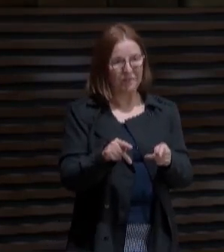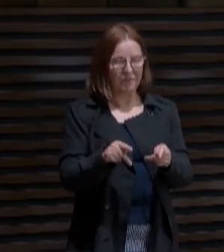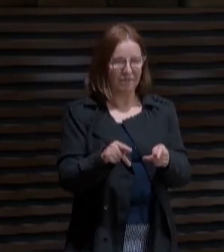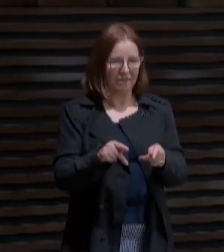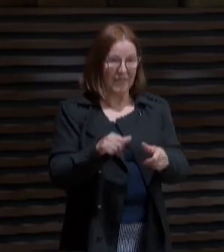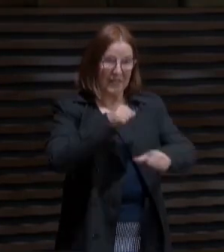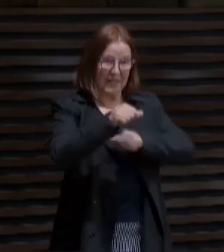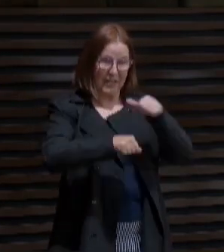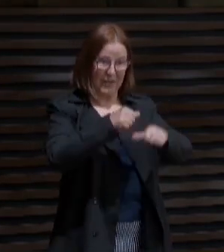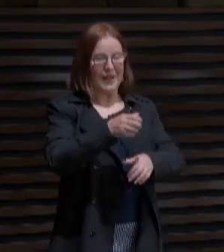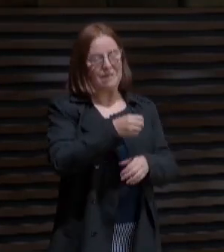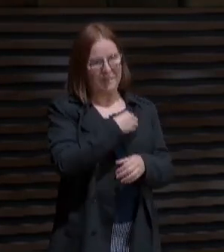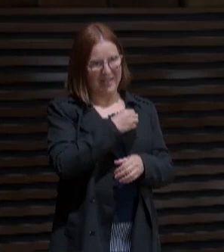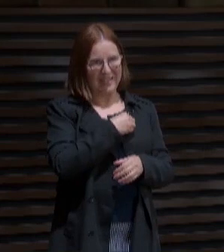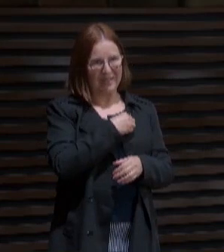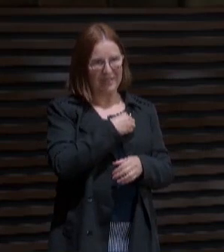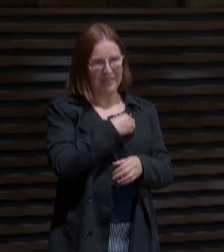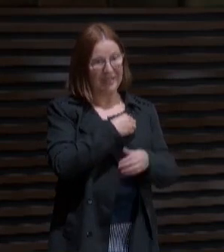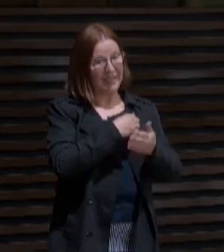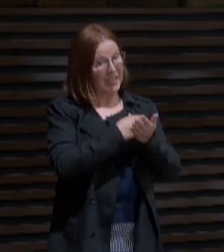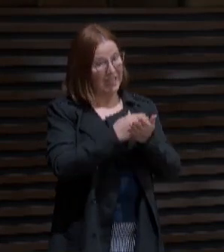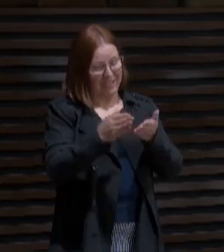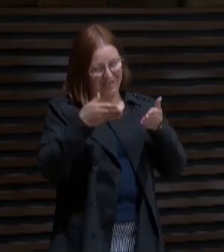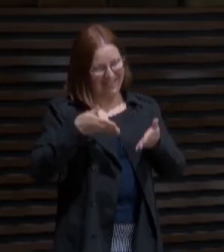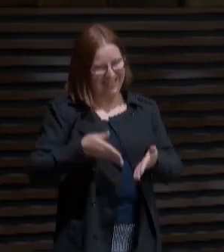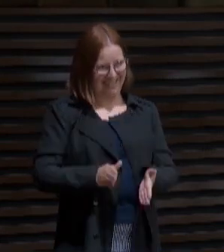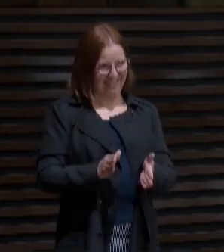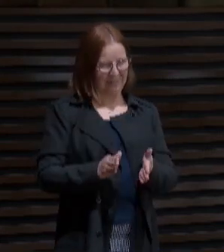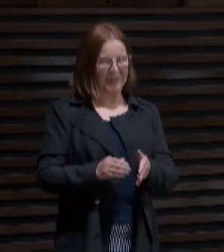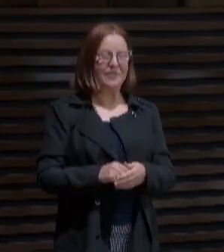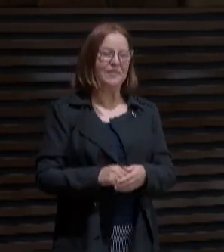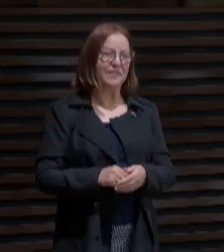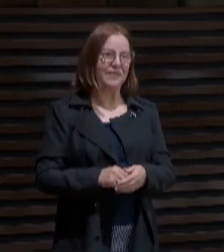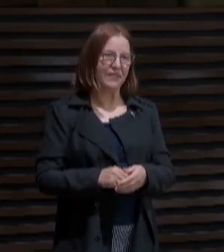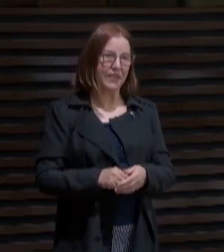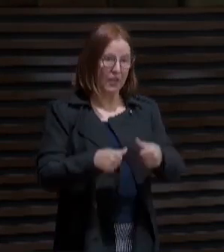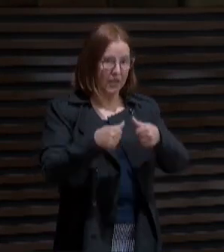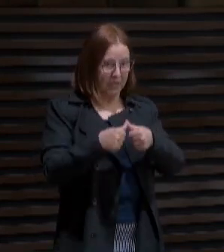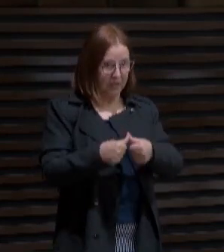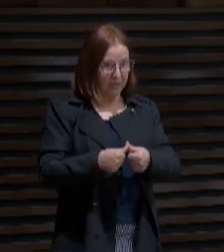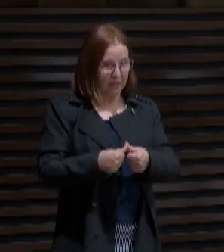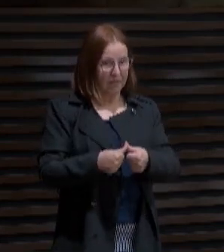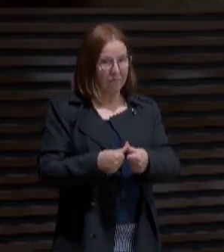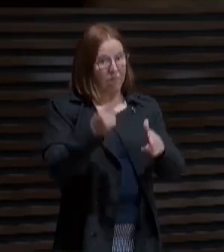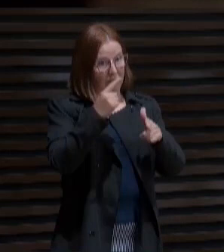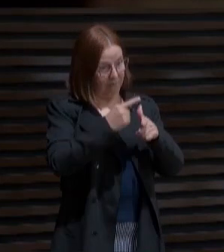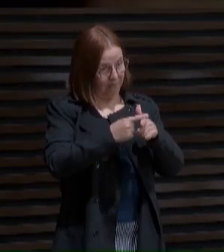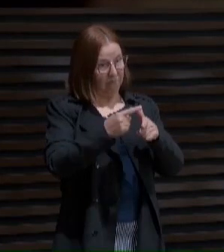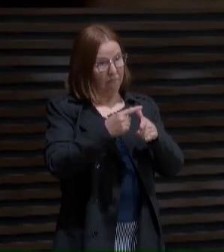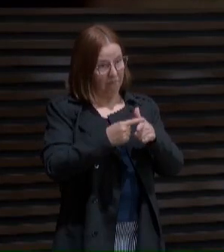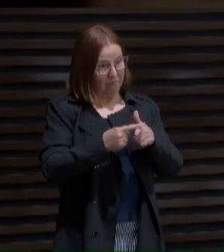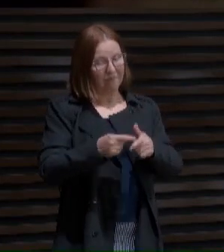tornaram-se pecadoras desde o seu nascimento. E isso é muito grave. A questão é